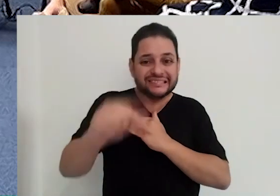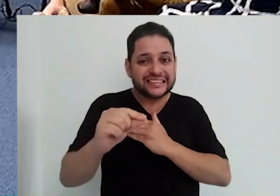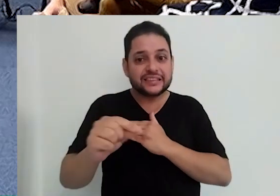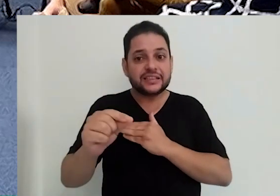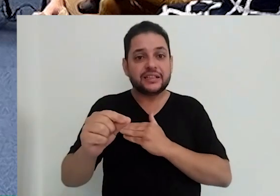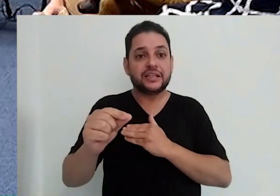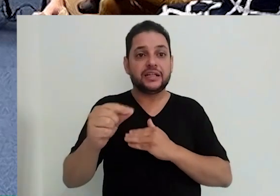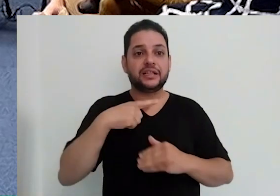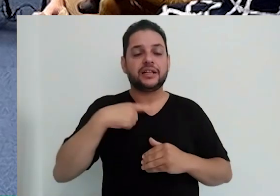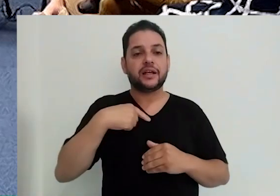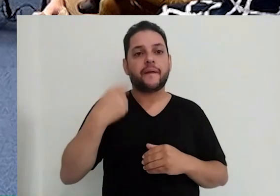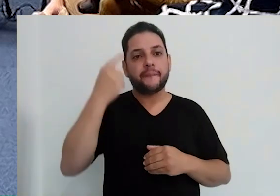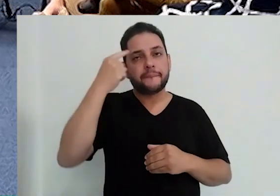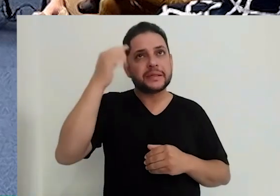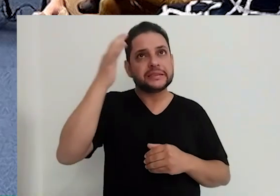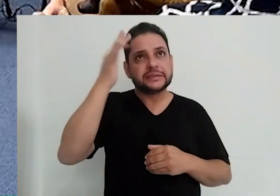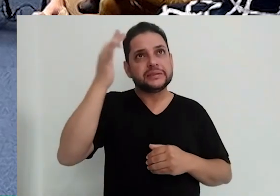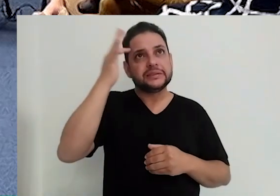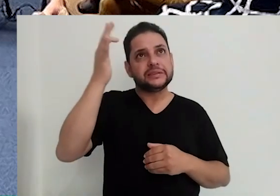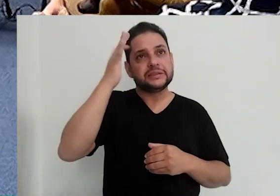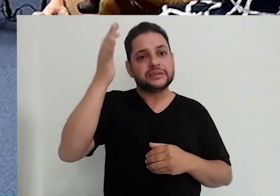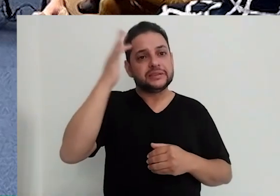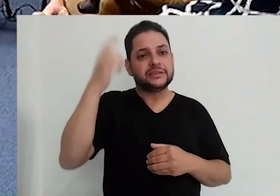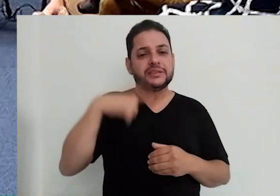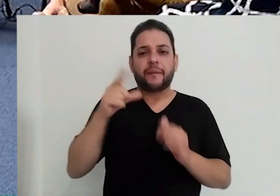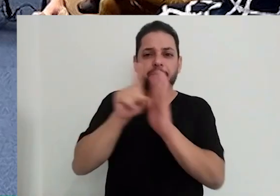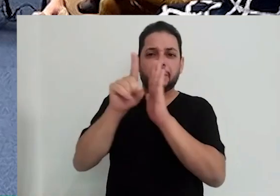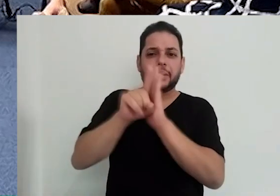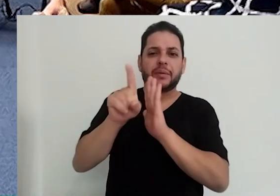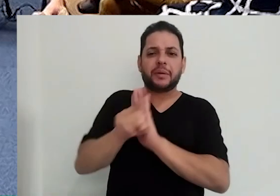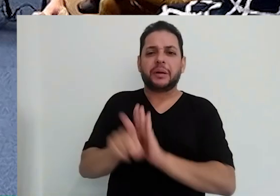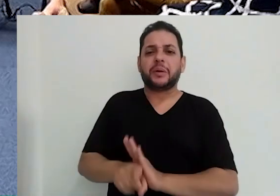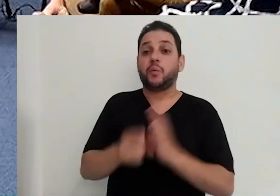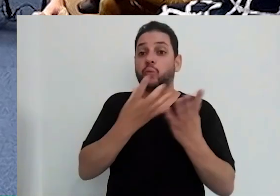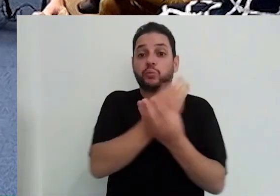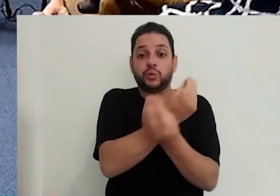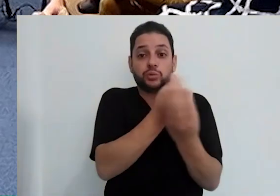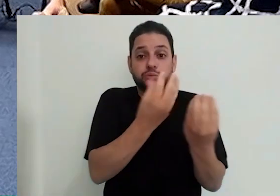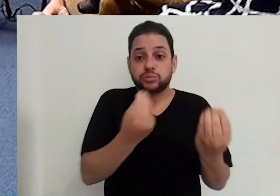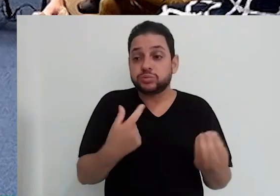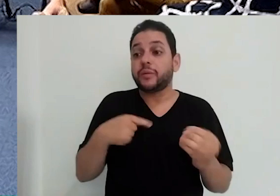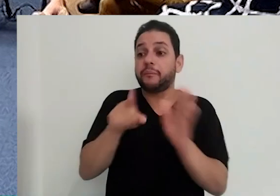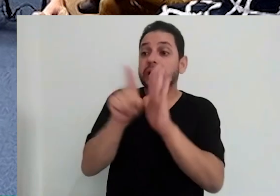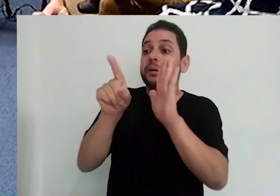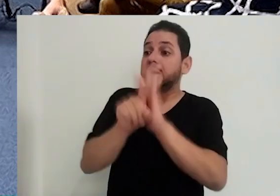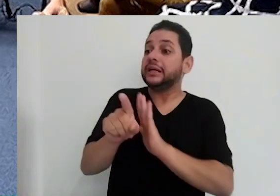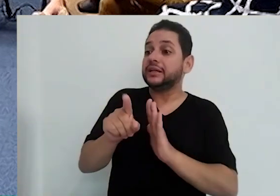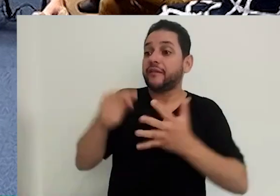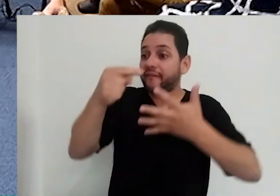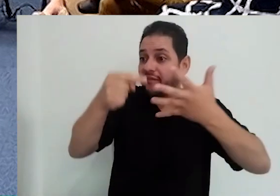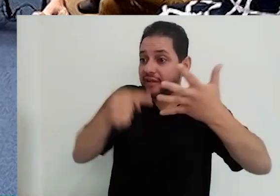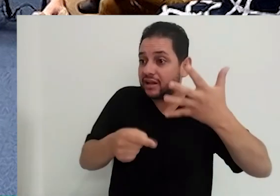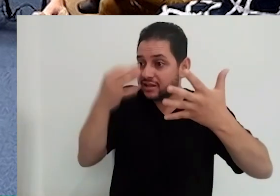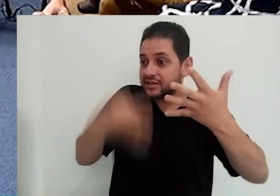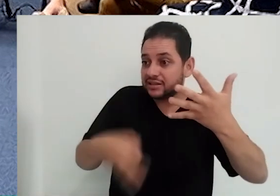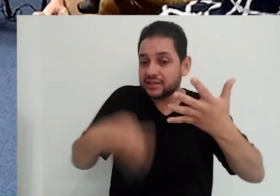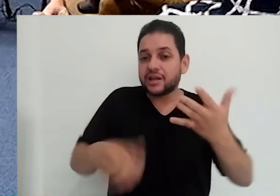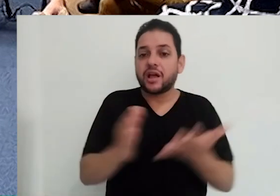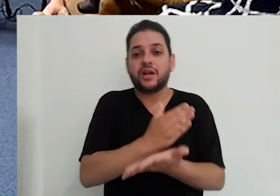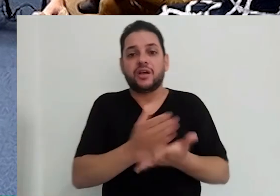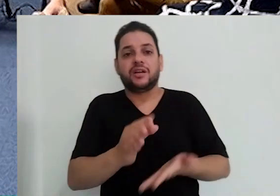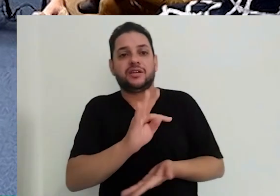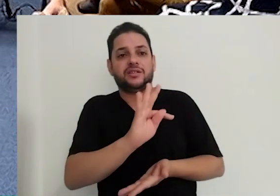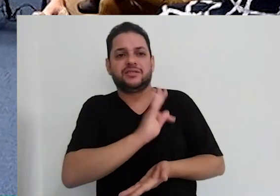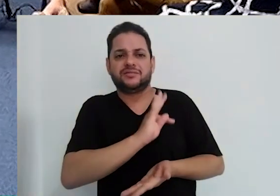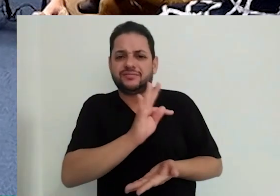passando na minha cabeça a gente tinha uma pauta enorme de perguntas de coisas que a gente queria confirmar com ele tinha questões meio técnicas de timeline